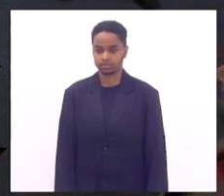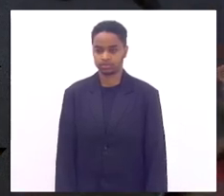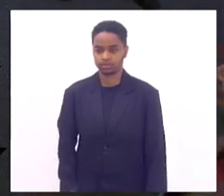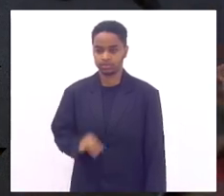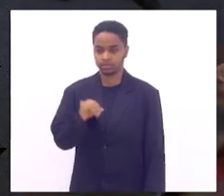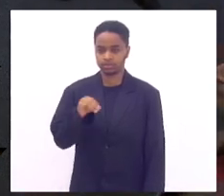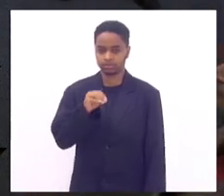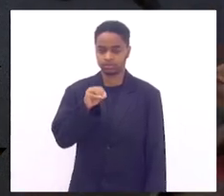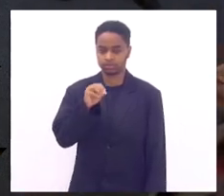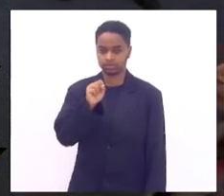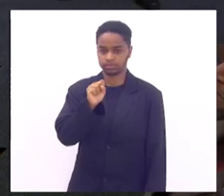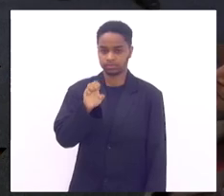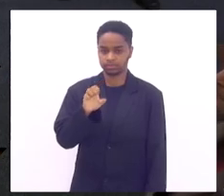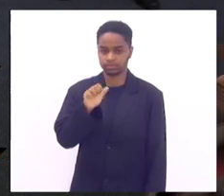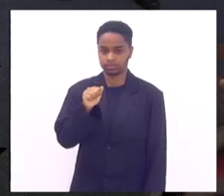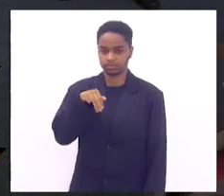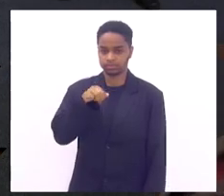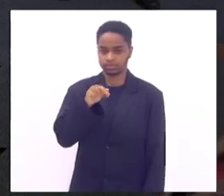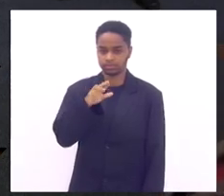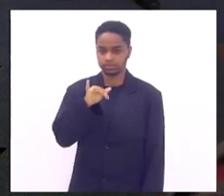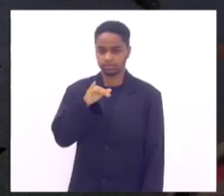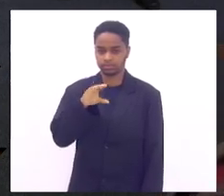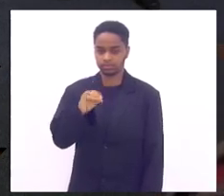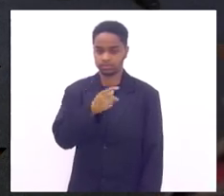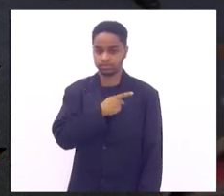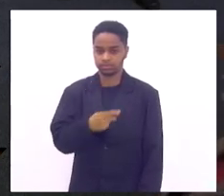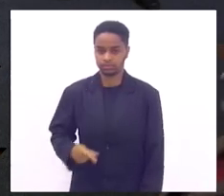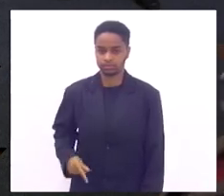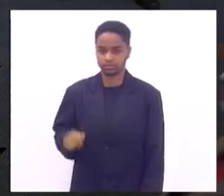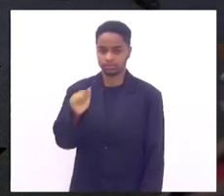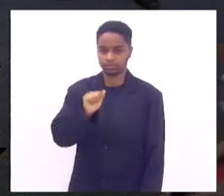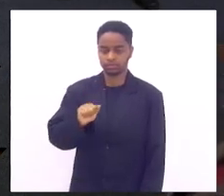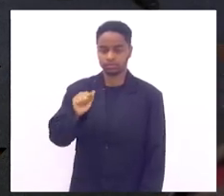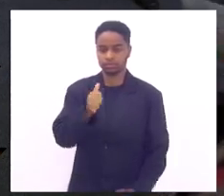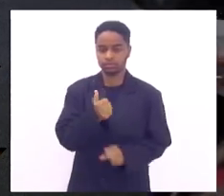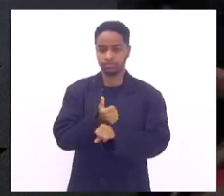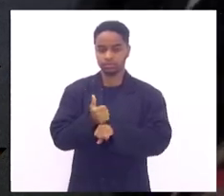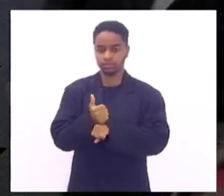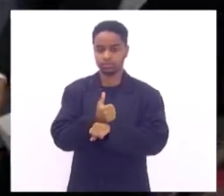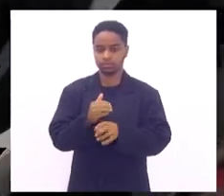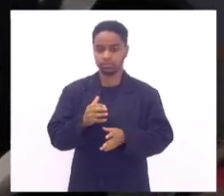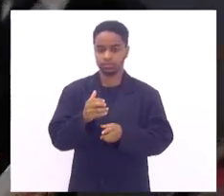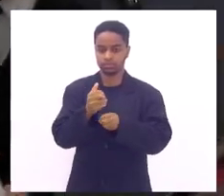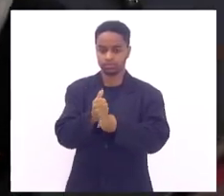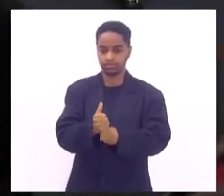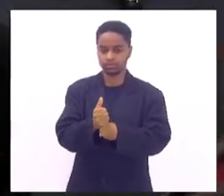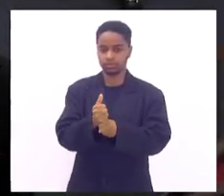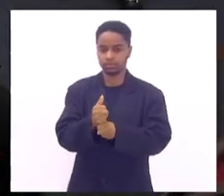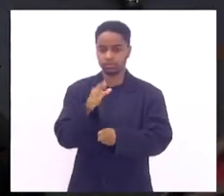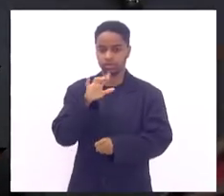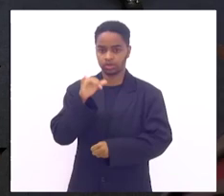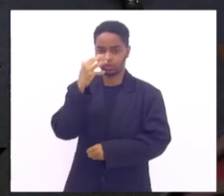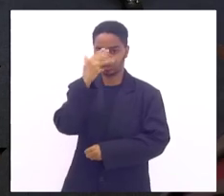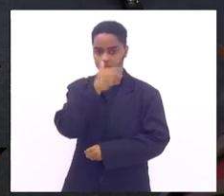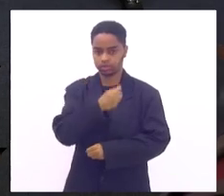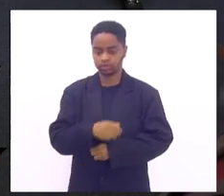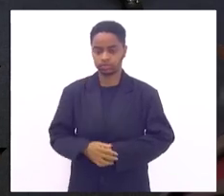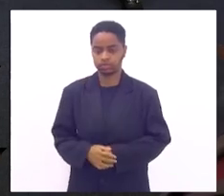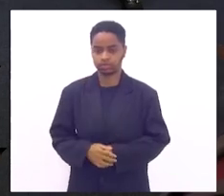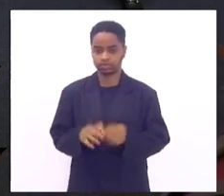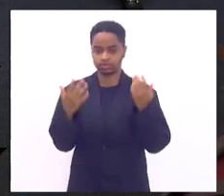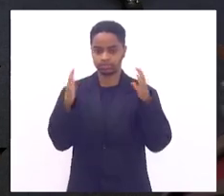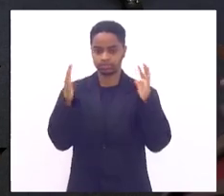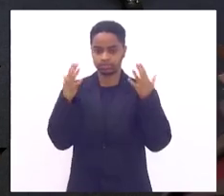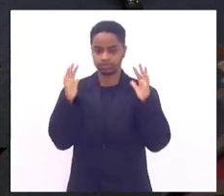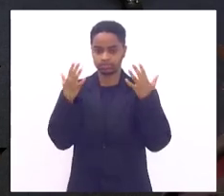José Américo dos Santos, presidente da Associação dos Profissionais da Contabilidade de Rio Bonito.